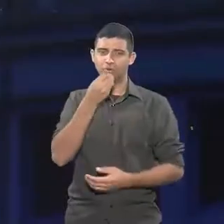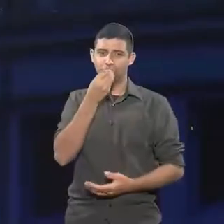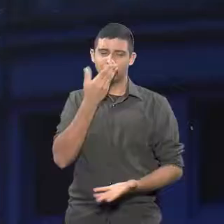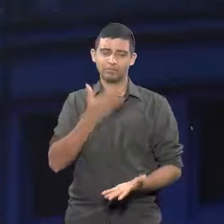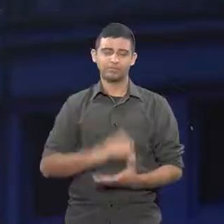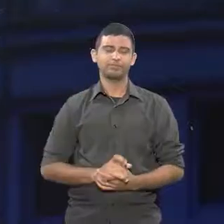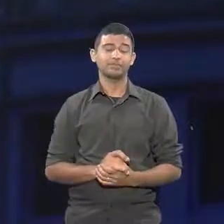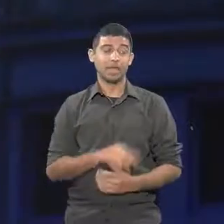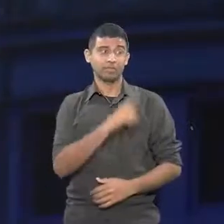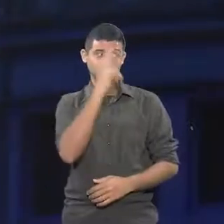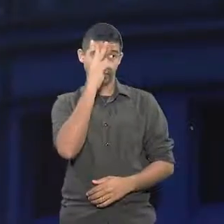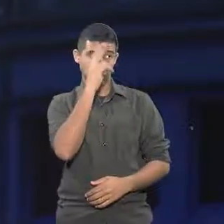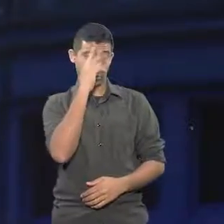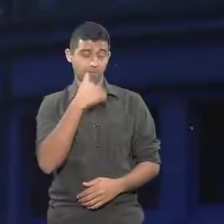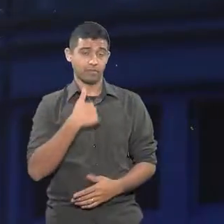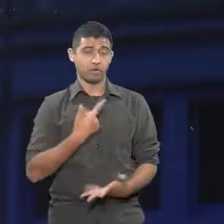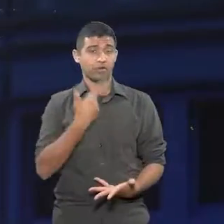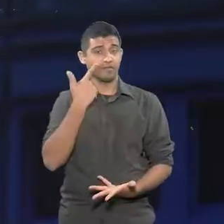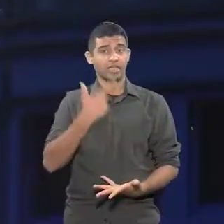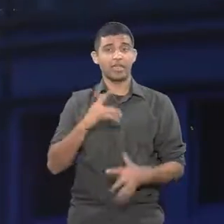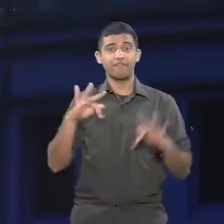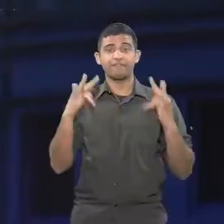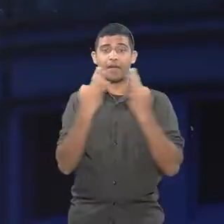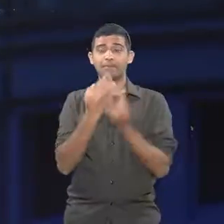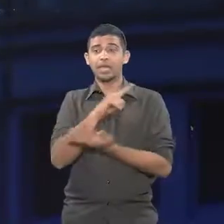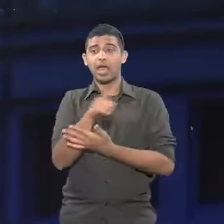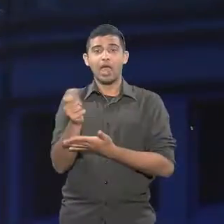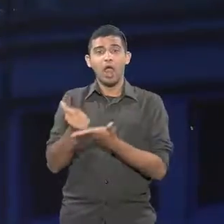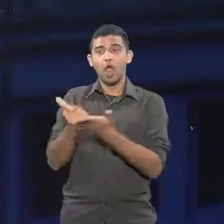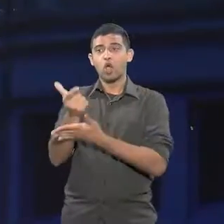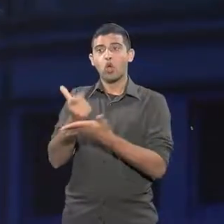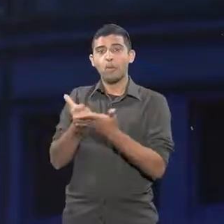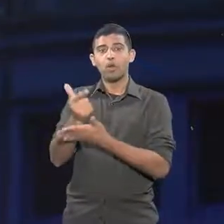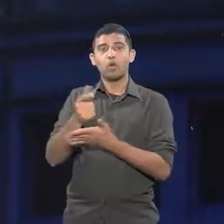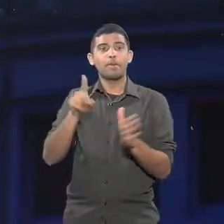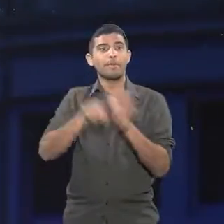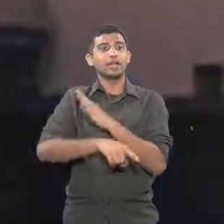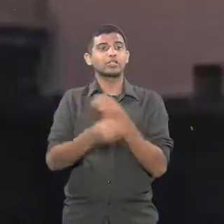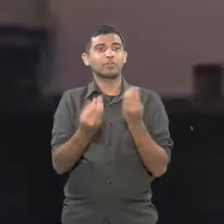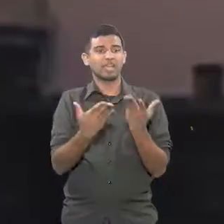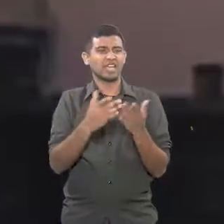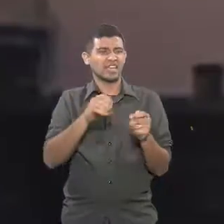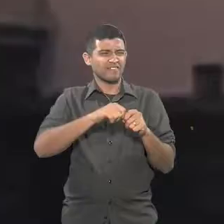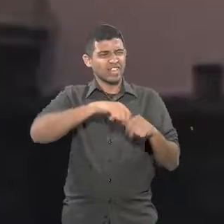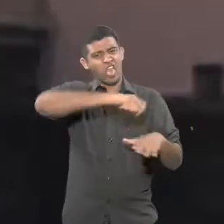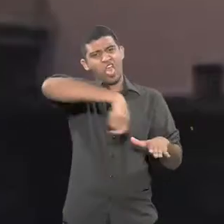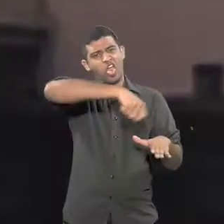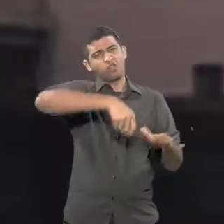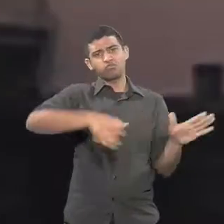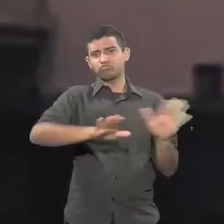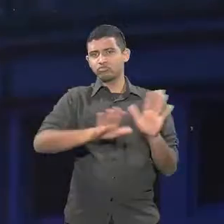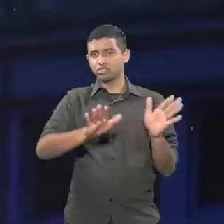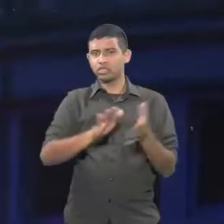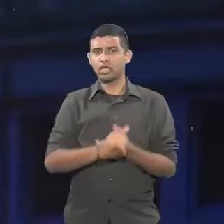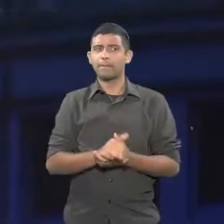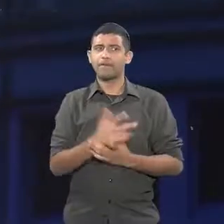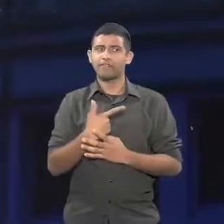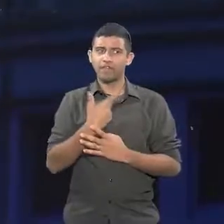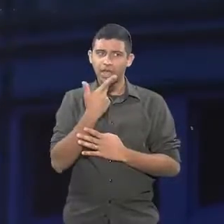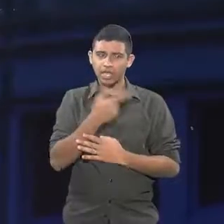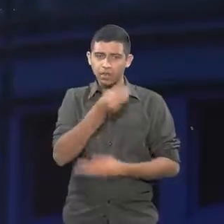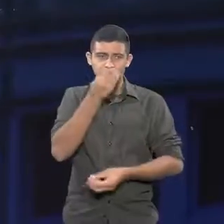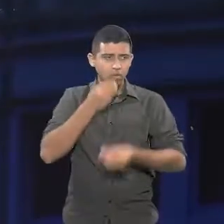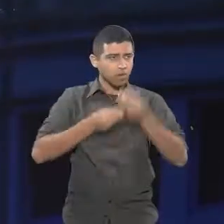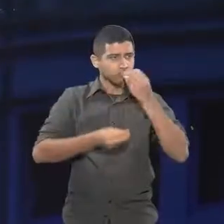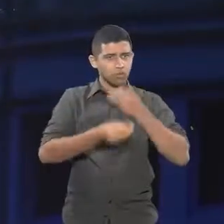você me lembrou é que as famílias estão comprando menos para fazer em casa, mas isso não significa que elas estejam